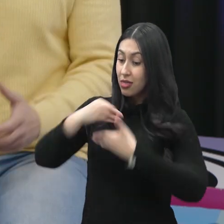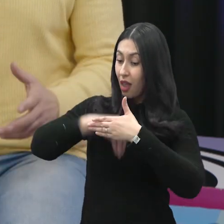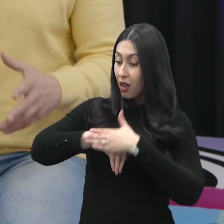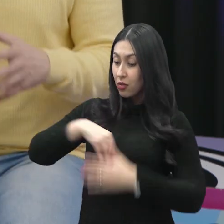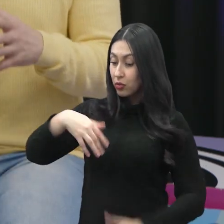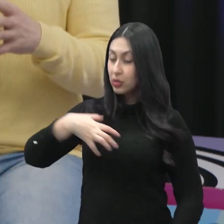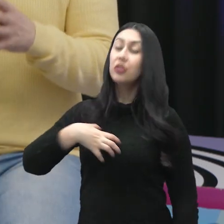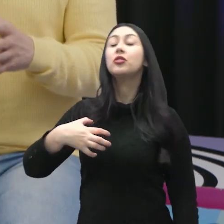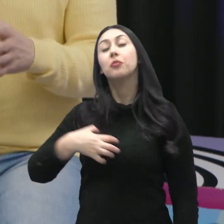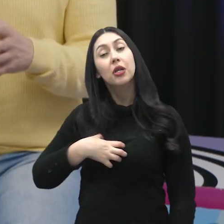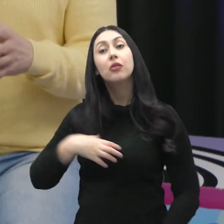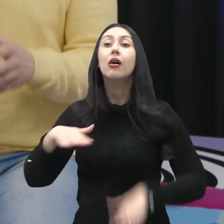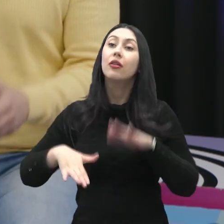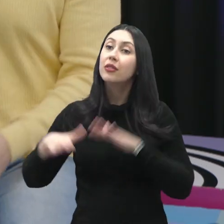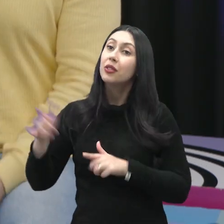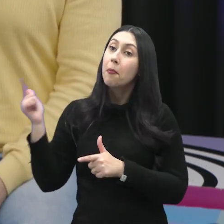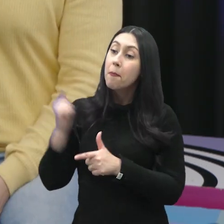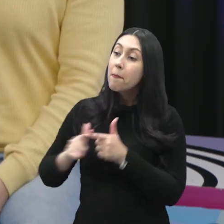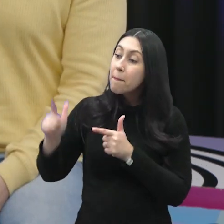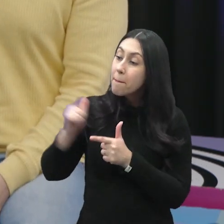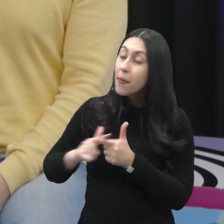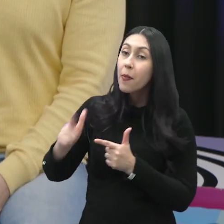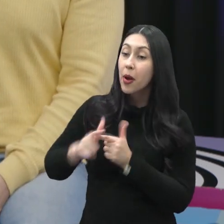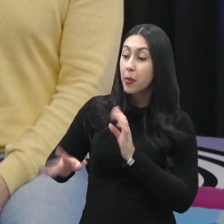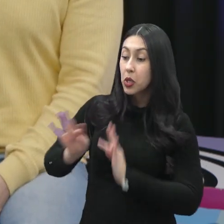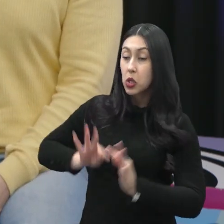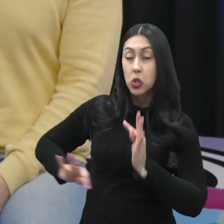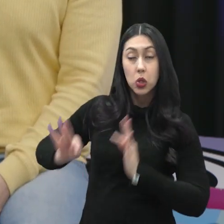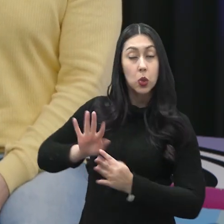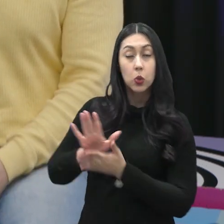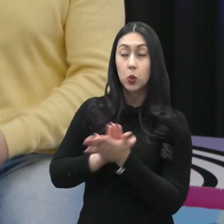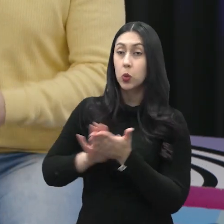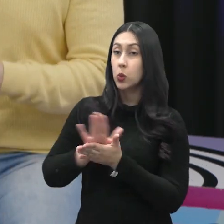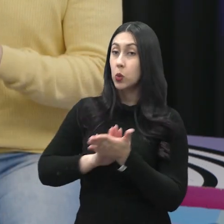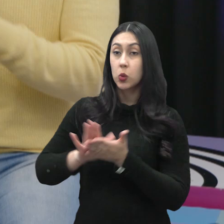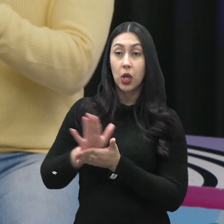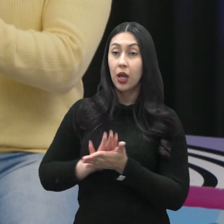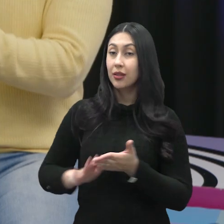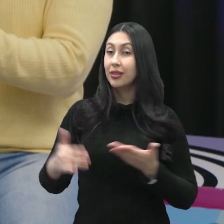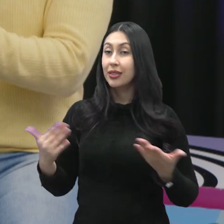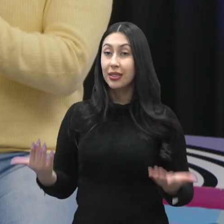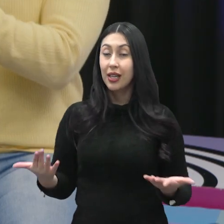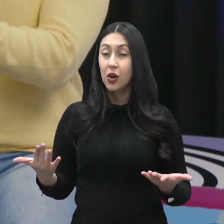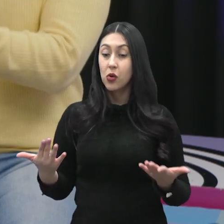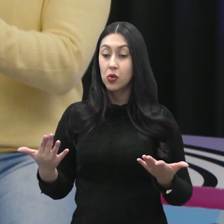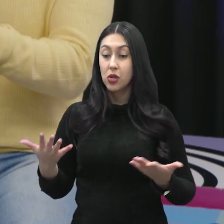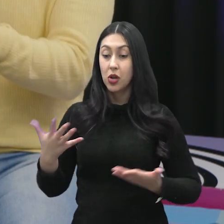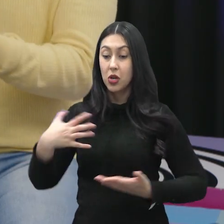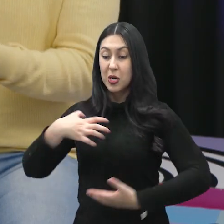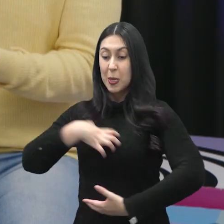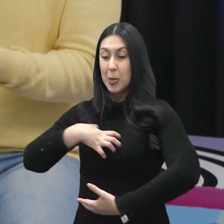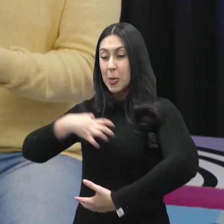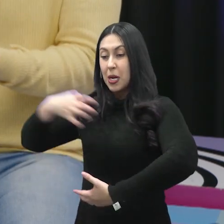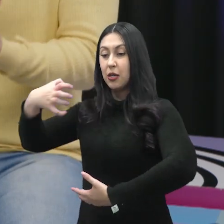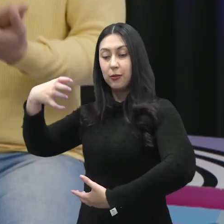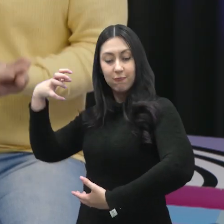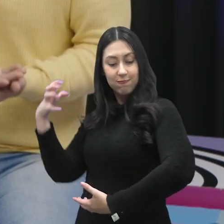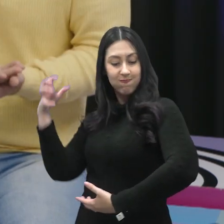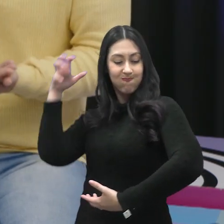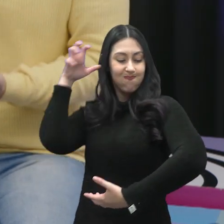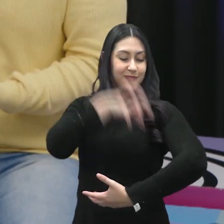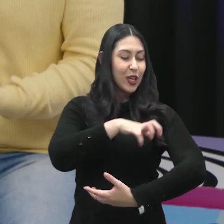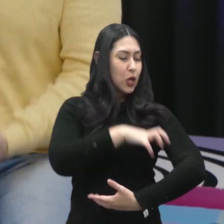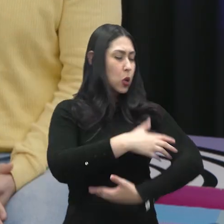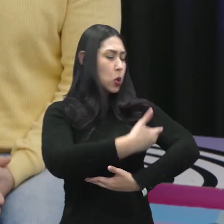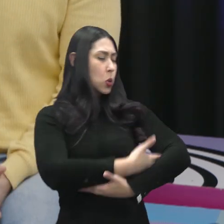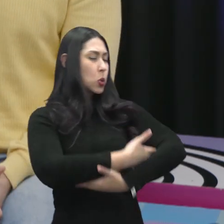emoção, de repente algum assunto que não foi bem elaborado ao longo da vida, né? Que você tá ali jogando, projetando naquele ato de